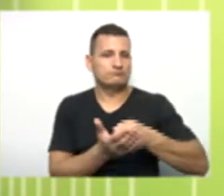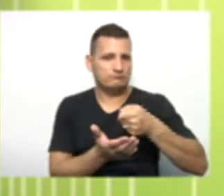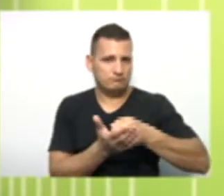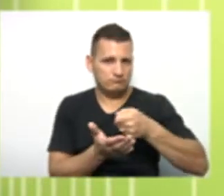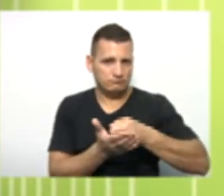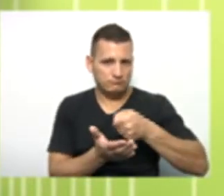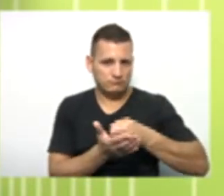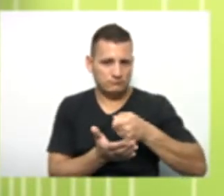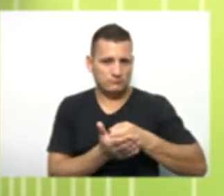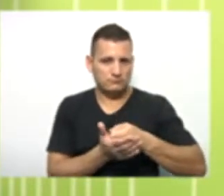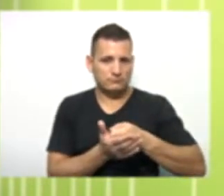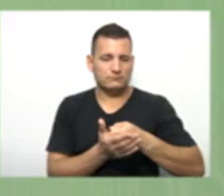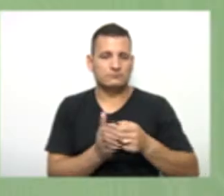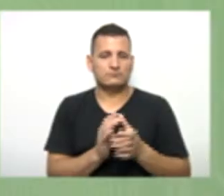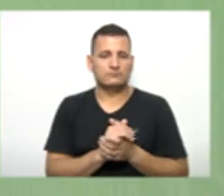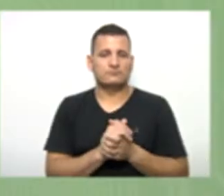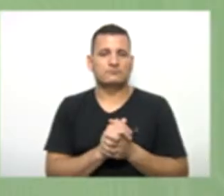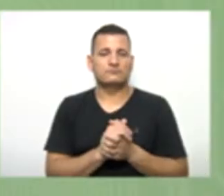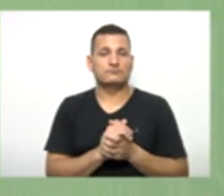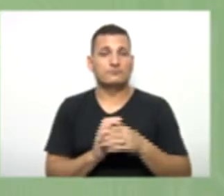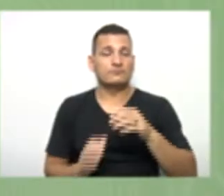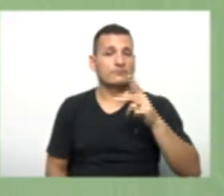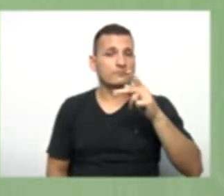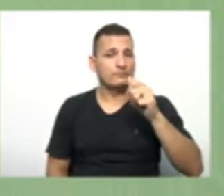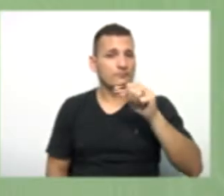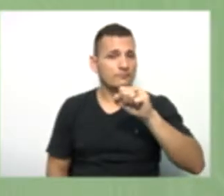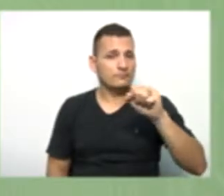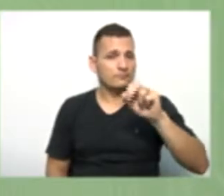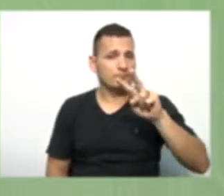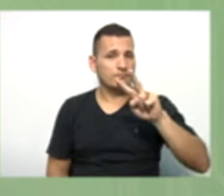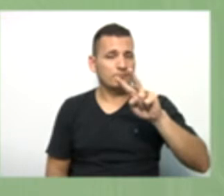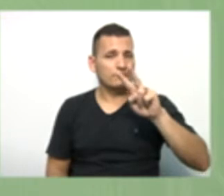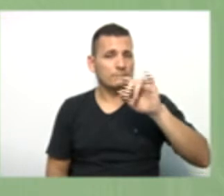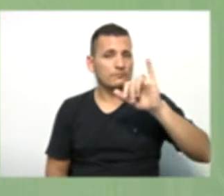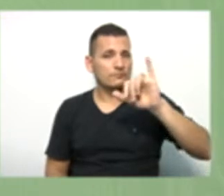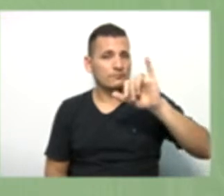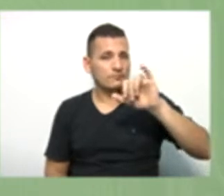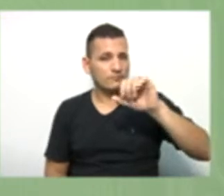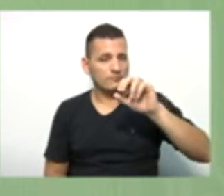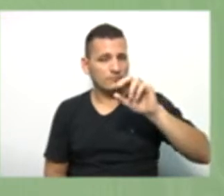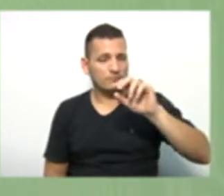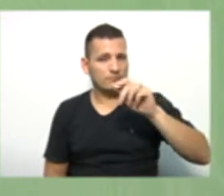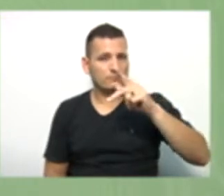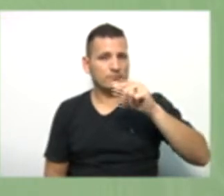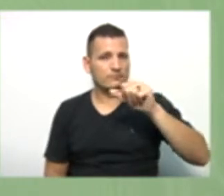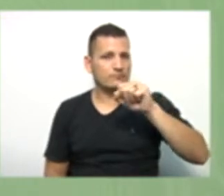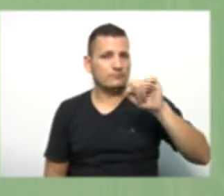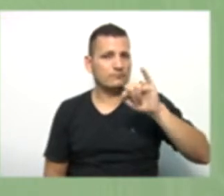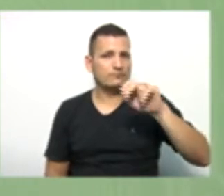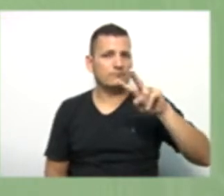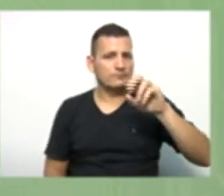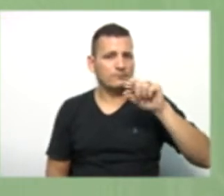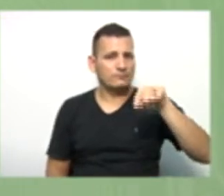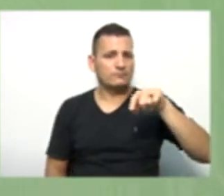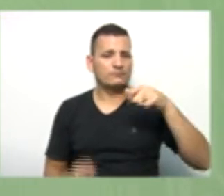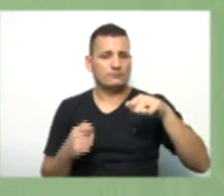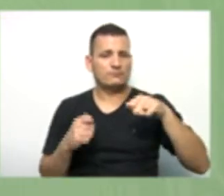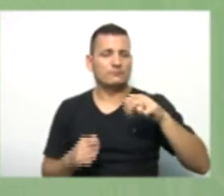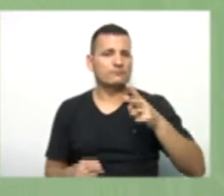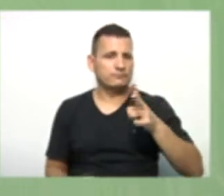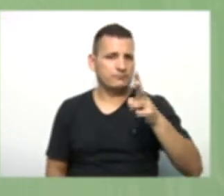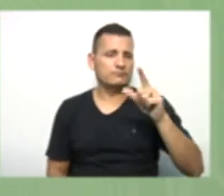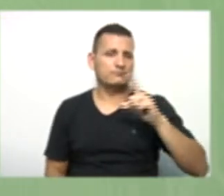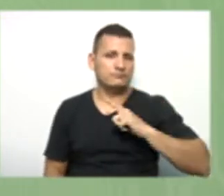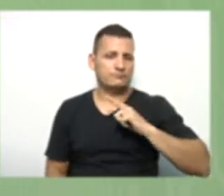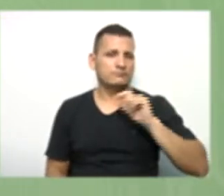obrigações. O saldo das contas do passivo sempre tem que ter saldo